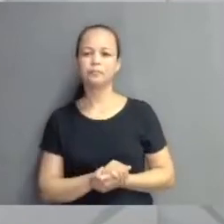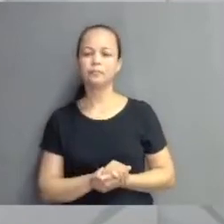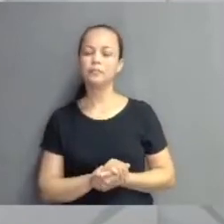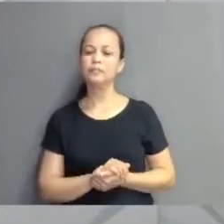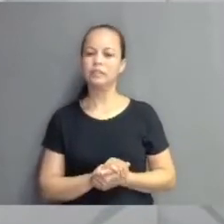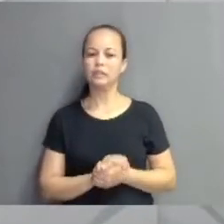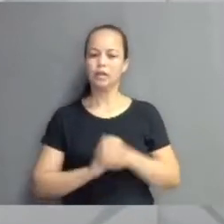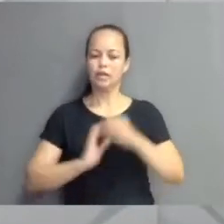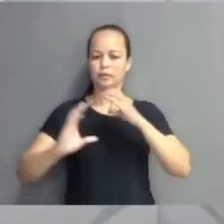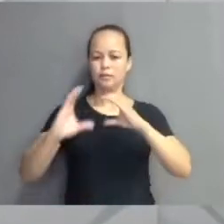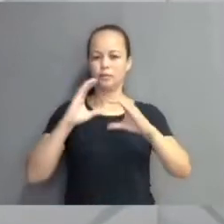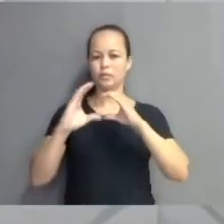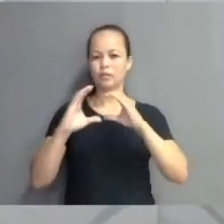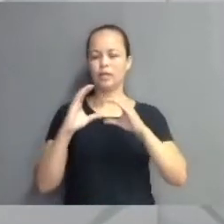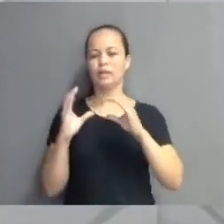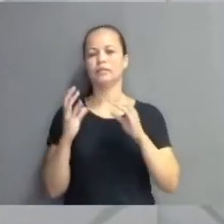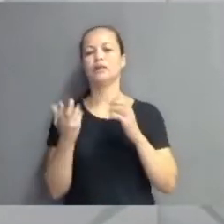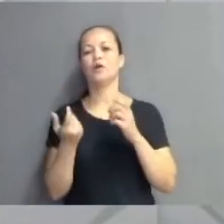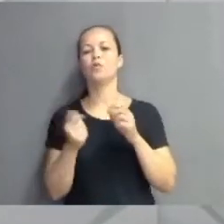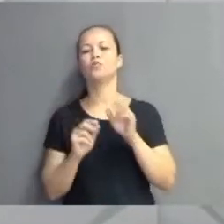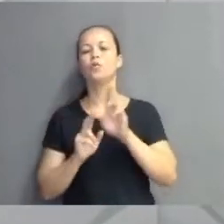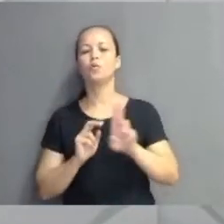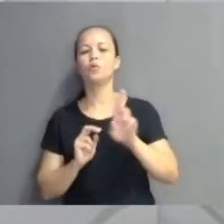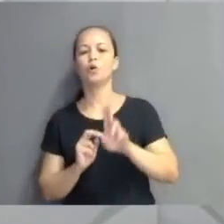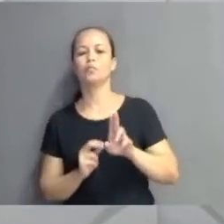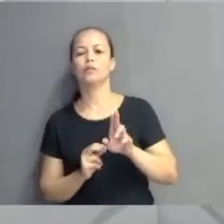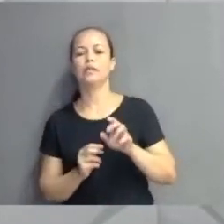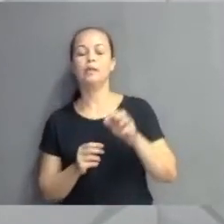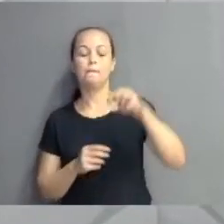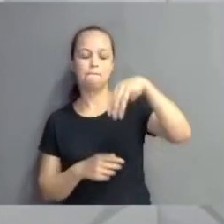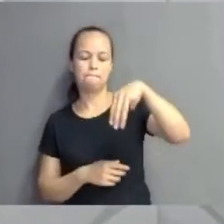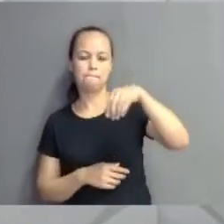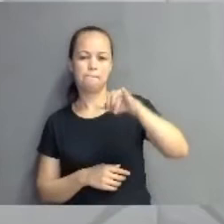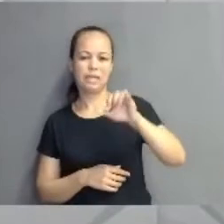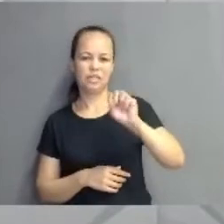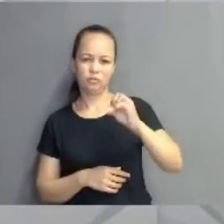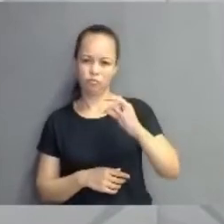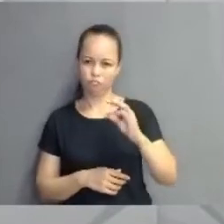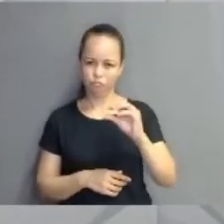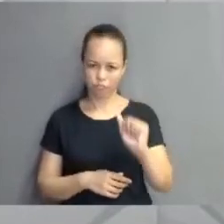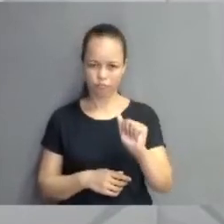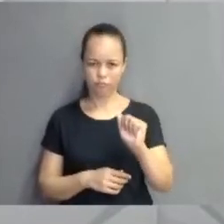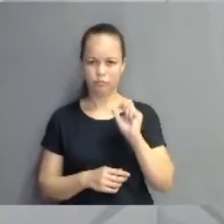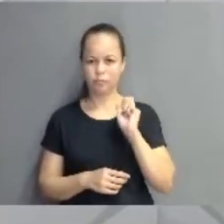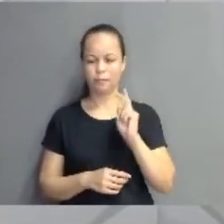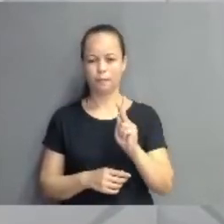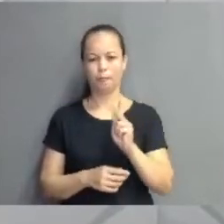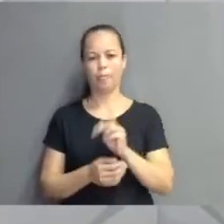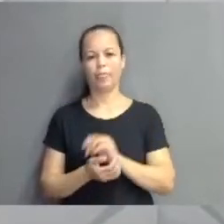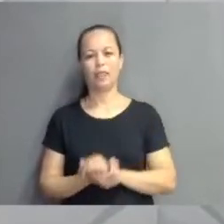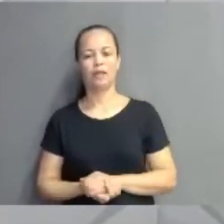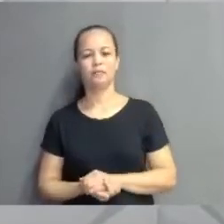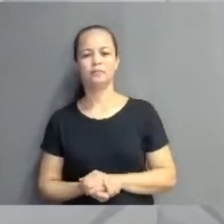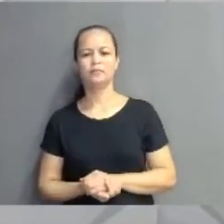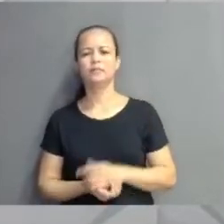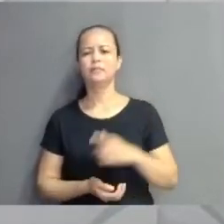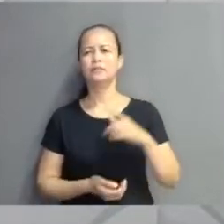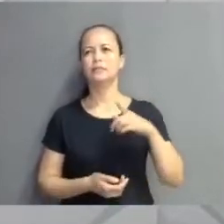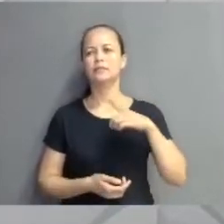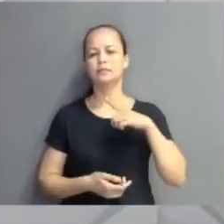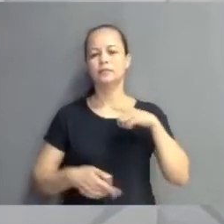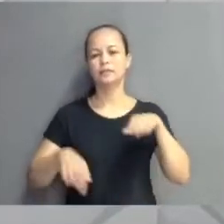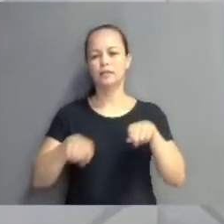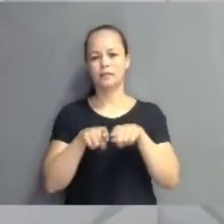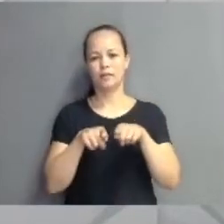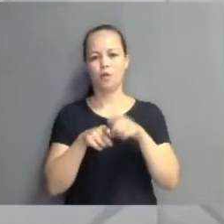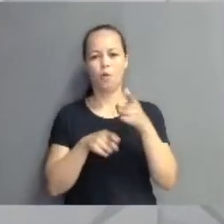tipos de comunicação é uma comunicação somada dizimista Ok então também temos um outro tipo